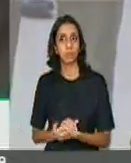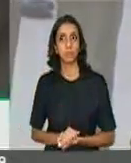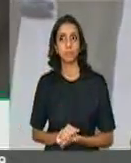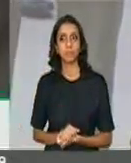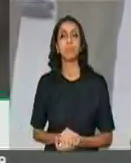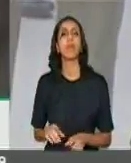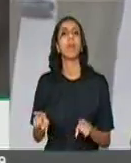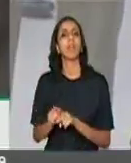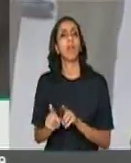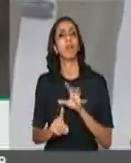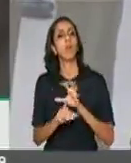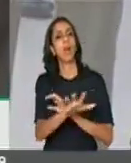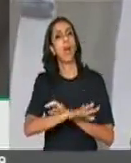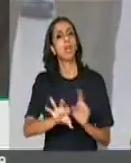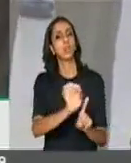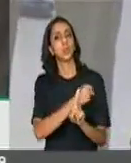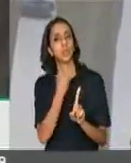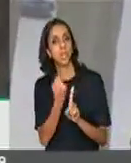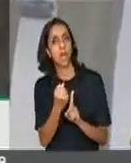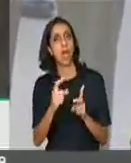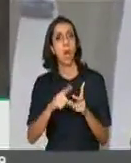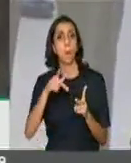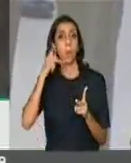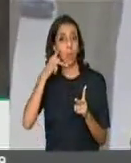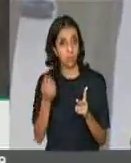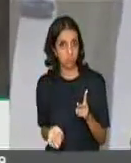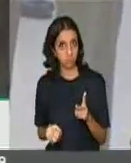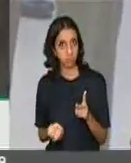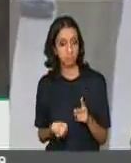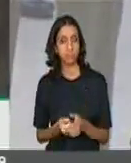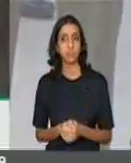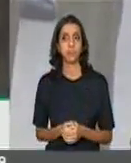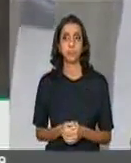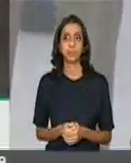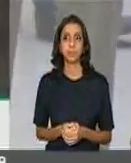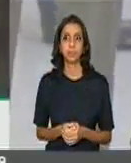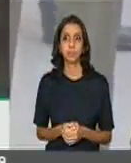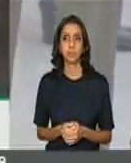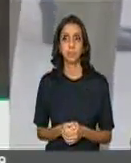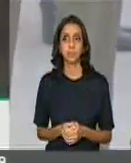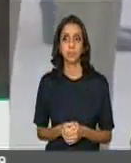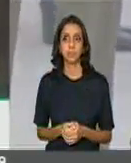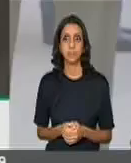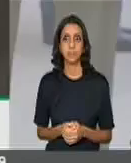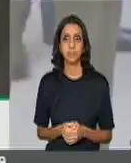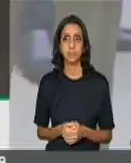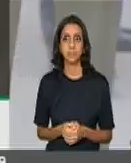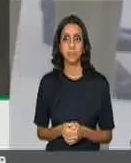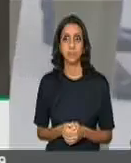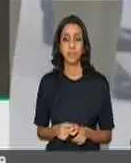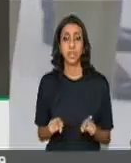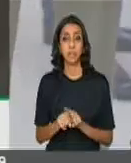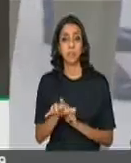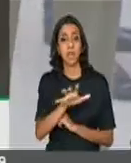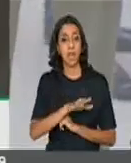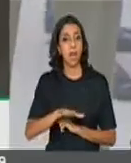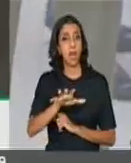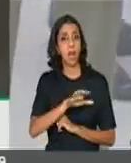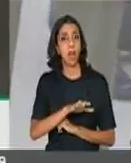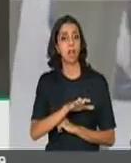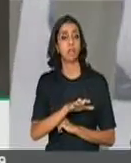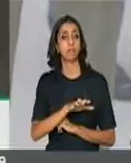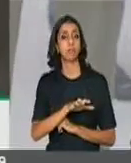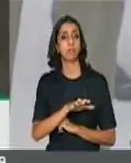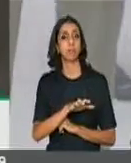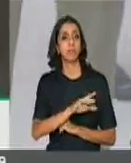ordem social, de ordem política. Podemos dizer que na área de classe social,